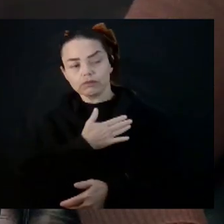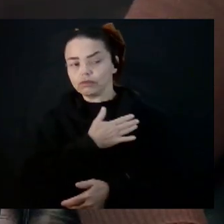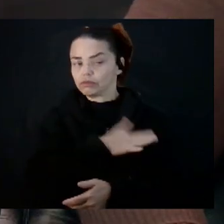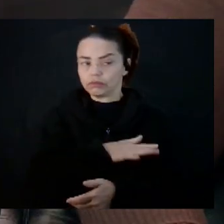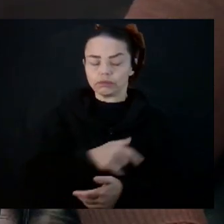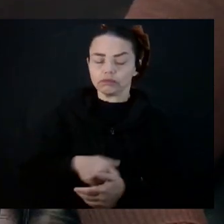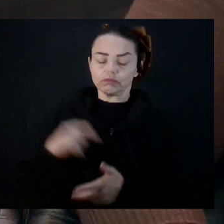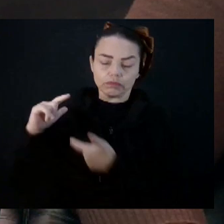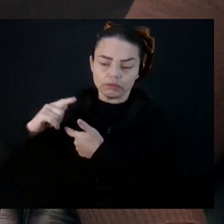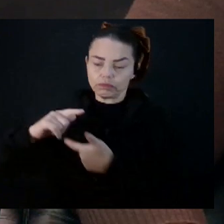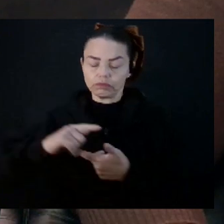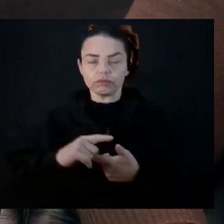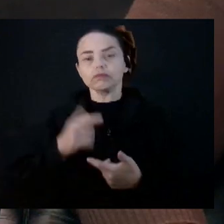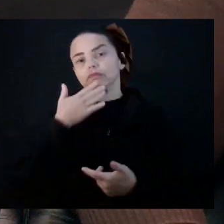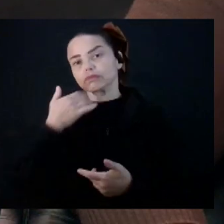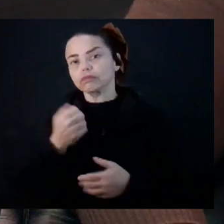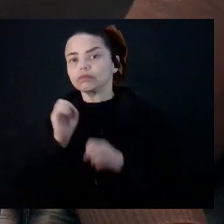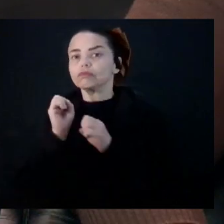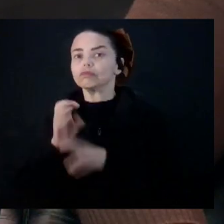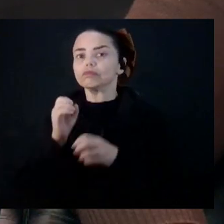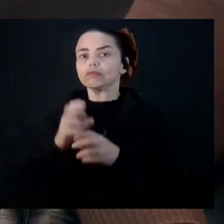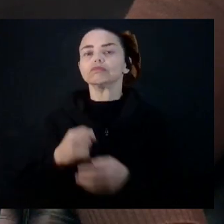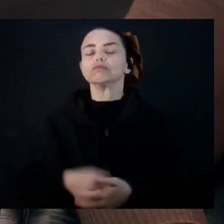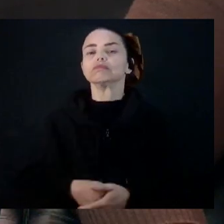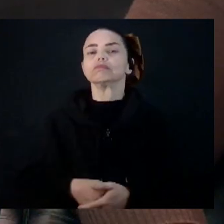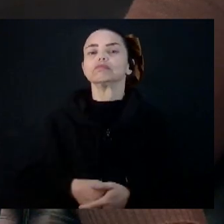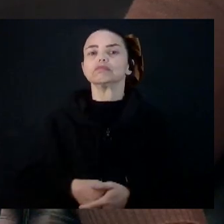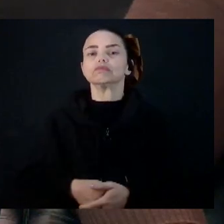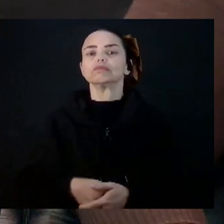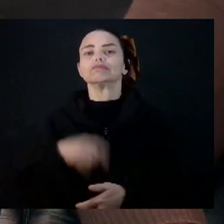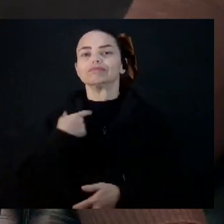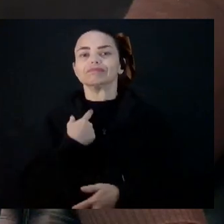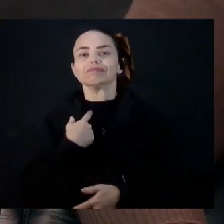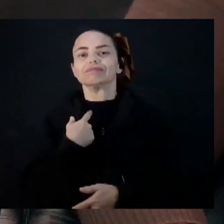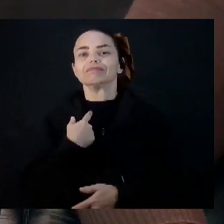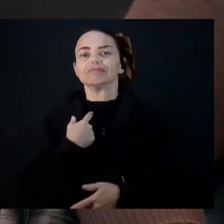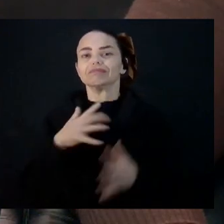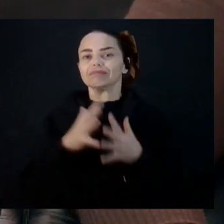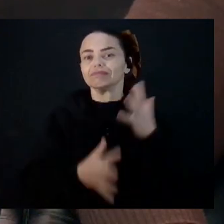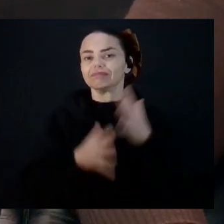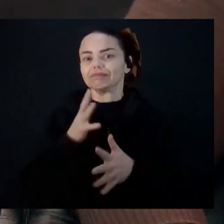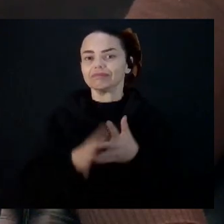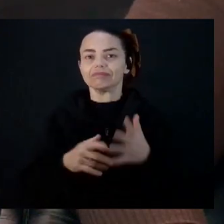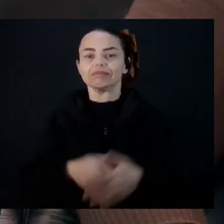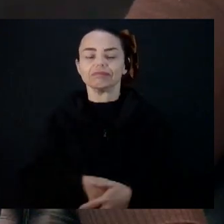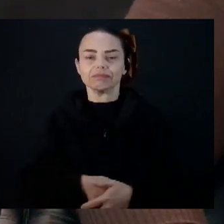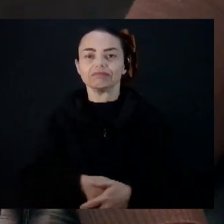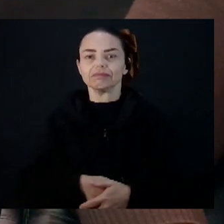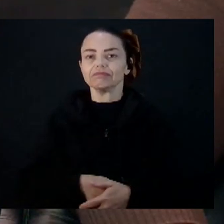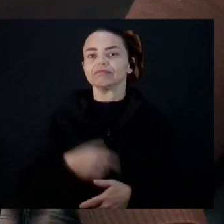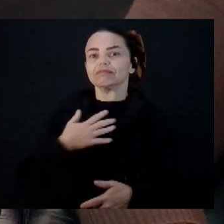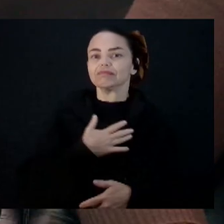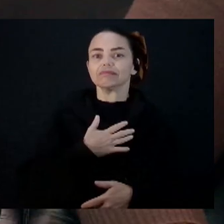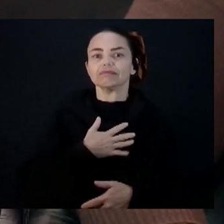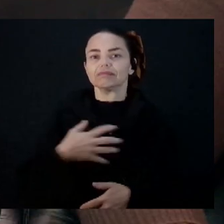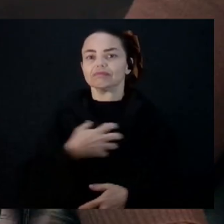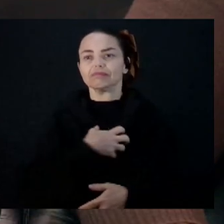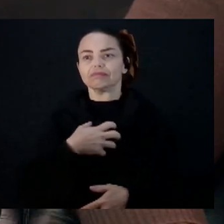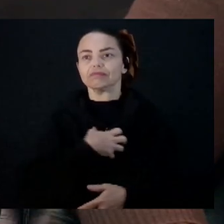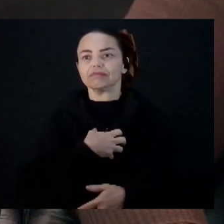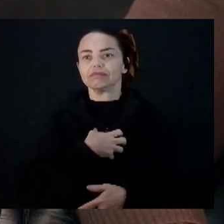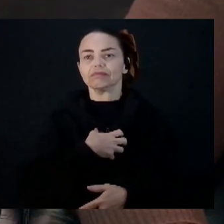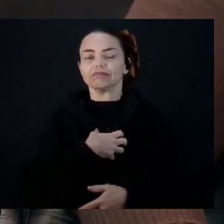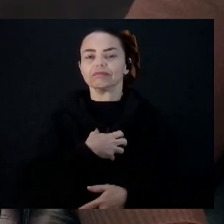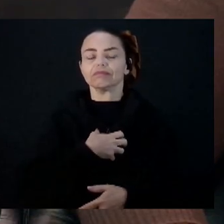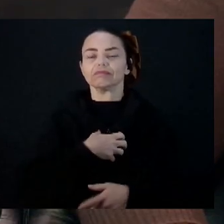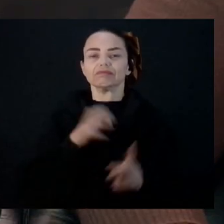melhor ensino, mas desde que não seja algo que atravesse essa criança. que ela não sinta esse peso, essa pressão, que